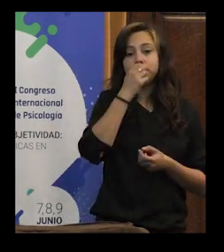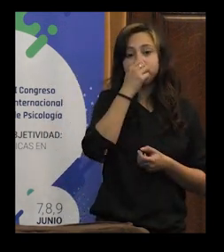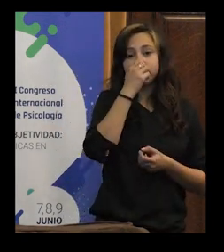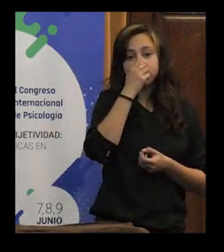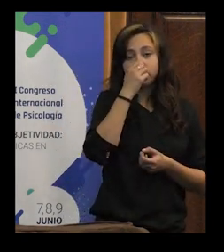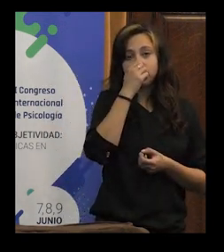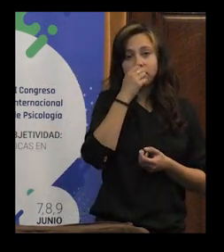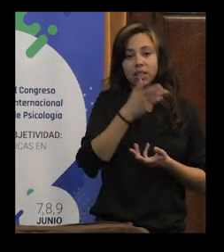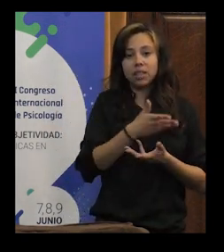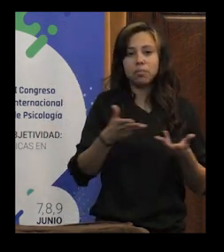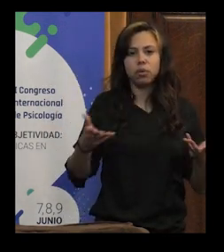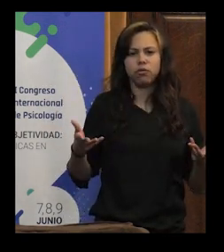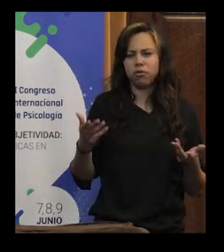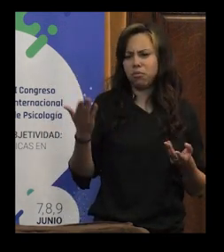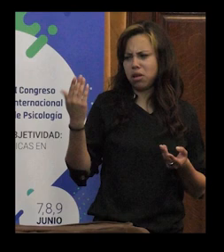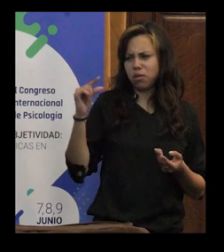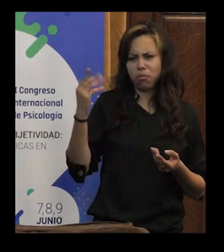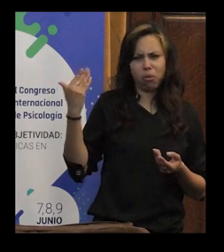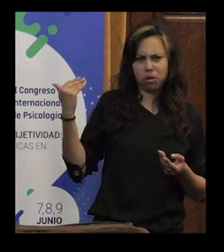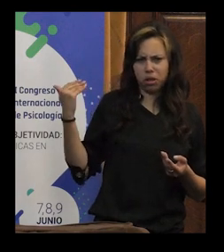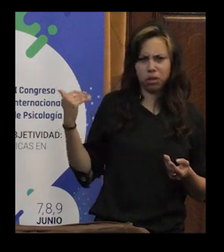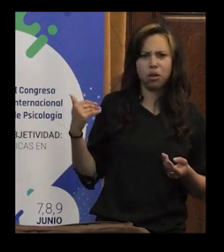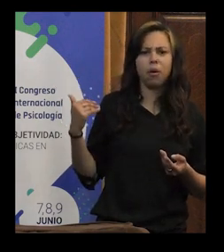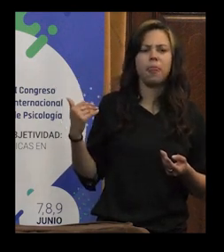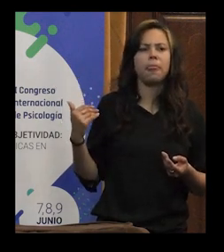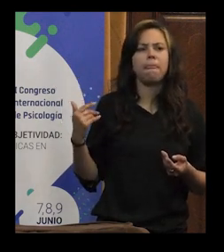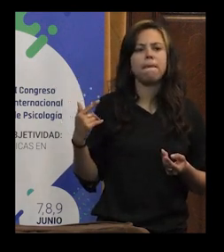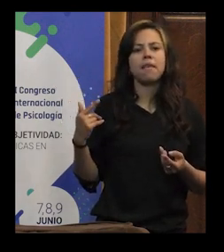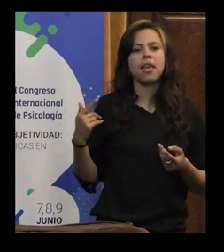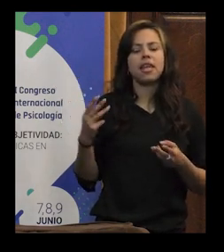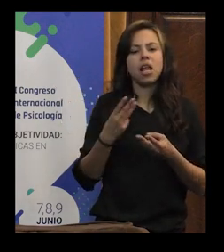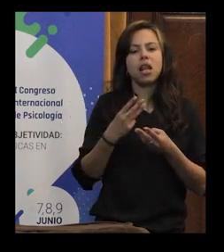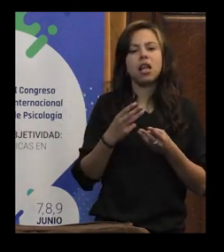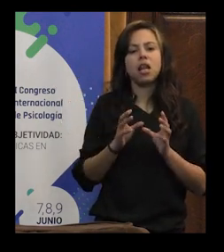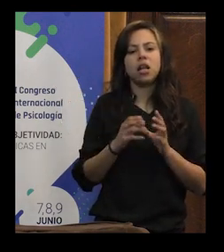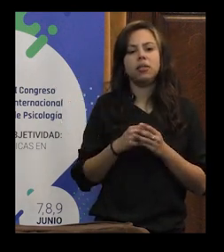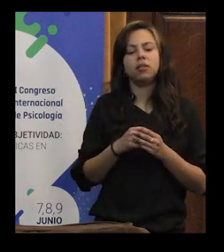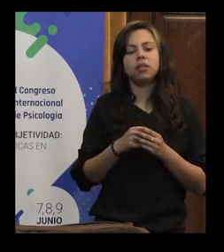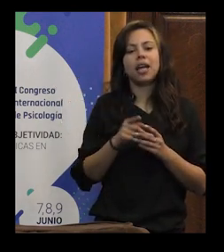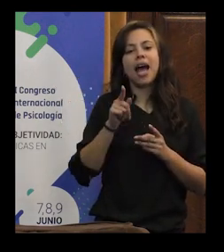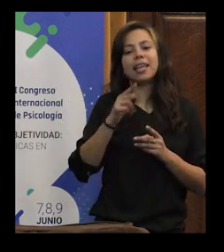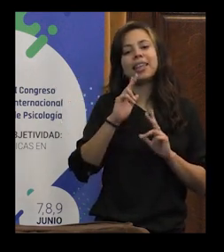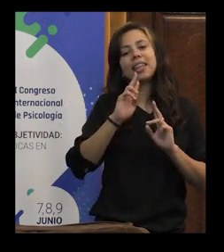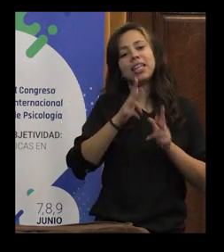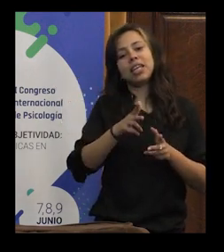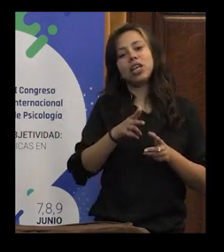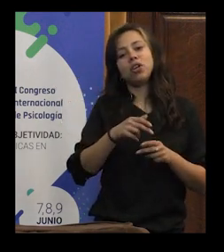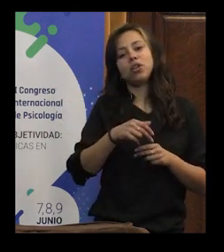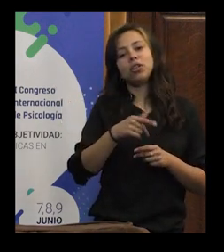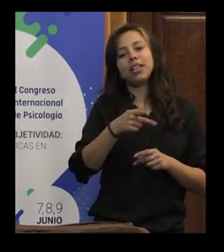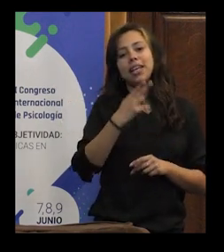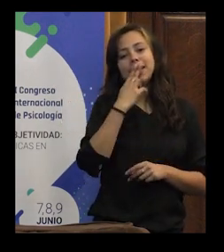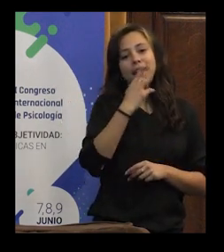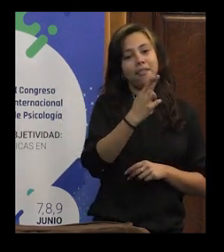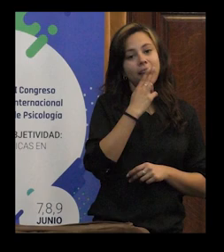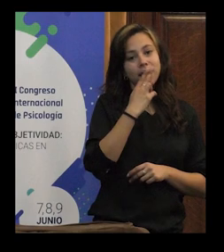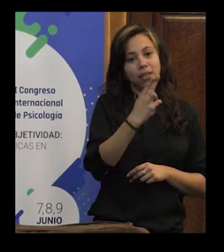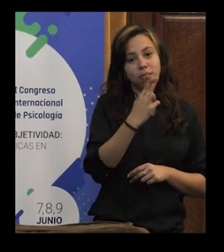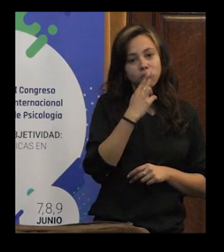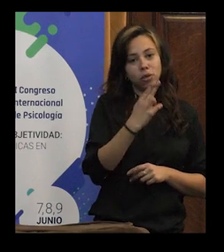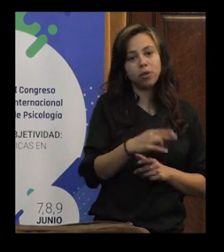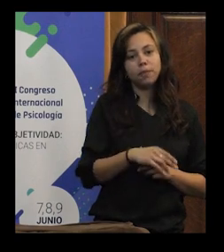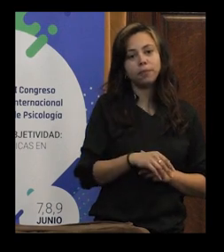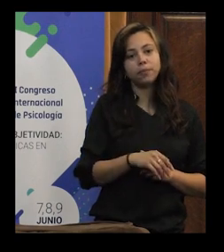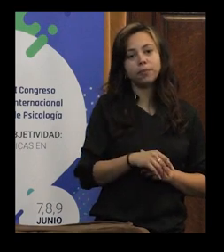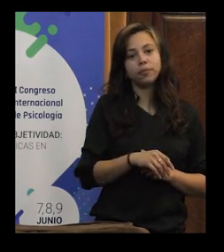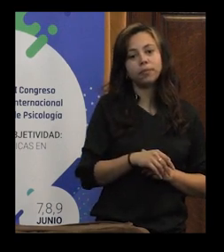23ª Assembleia Mundial da Saúde, estabelecendo o tabaquismo como objeto de acção da